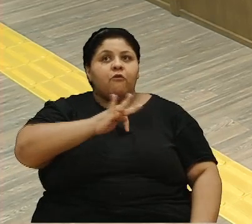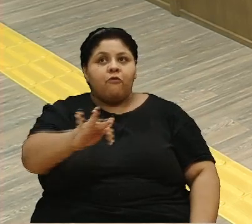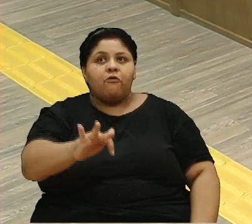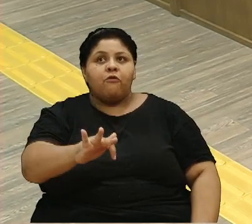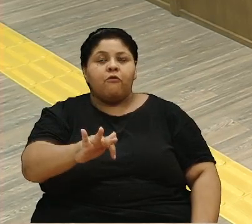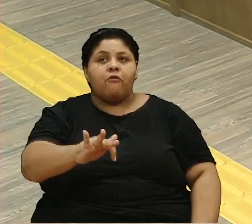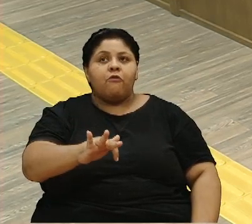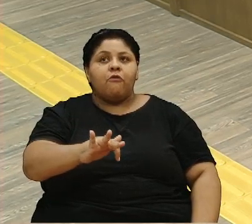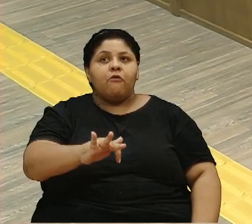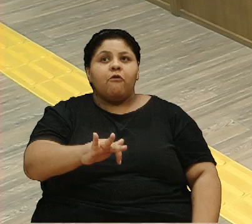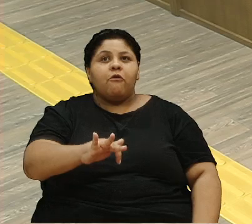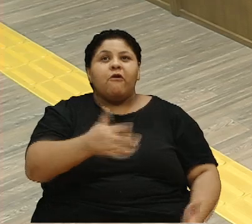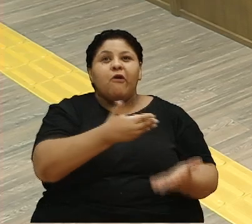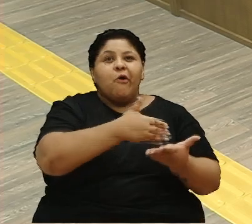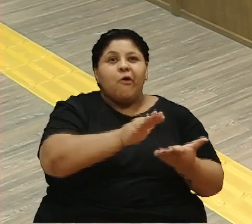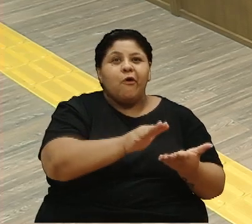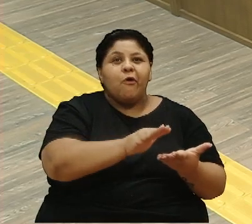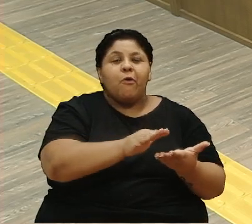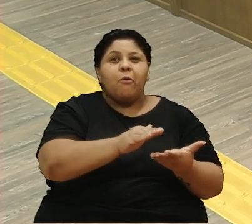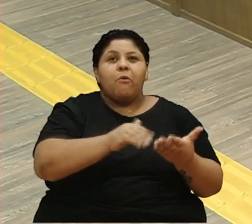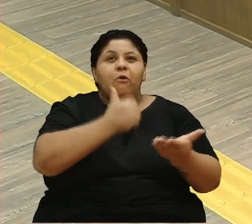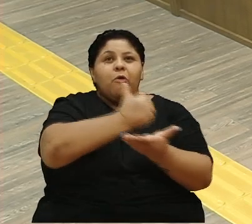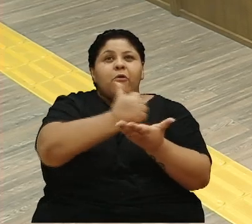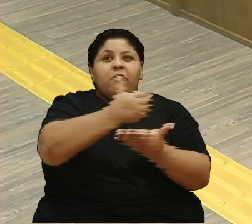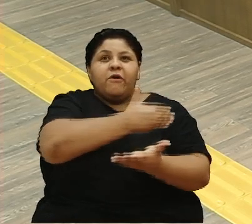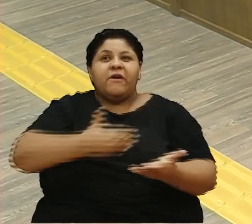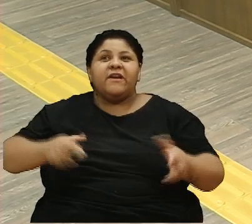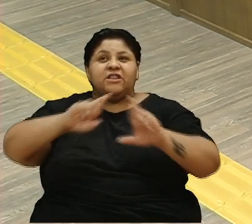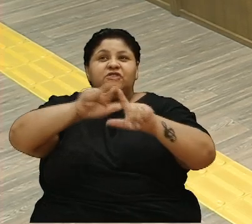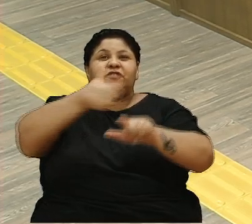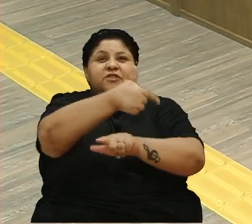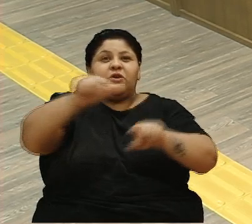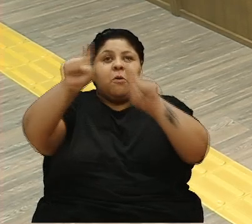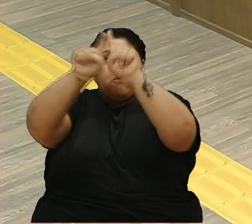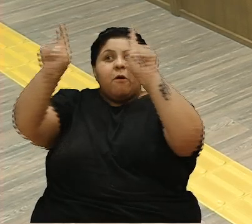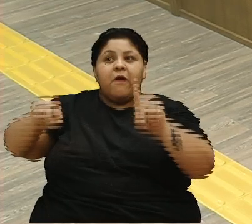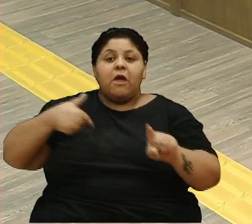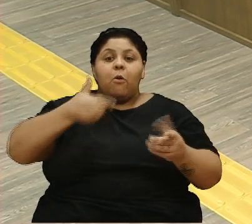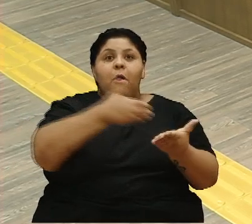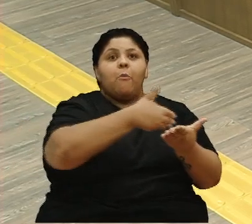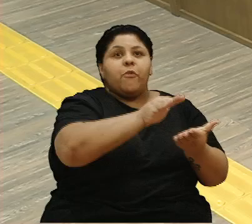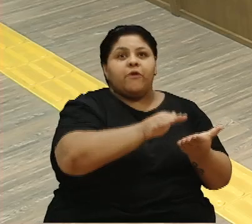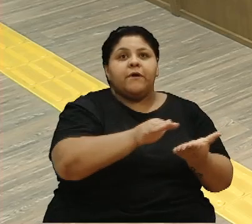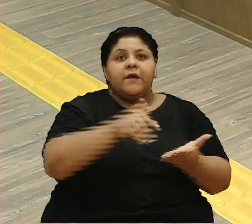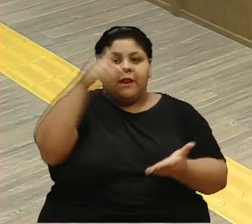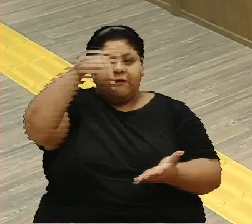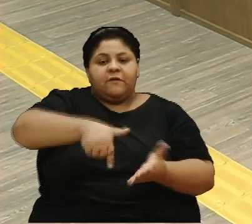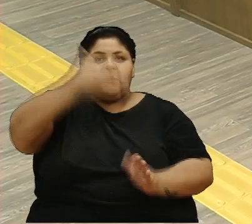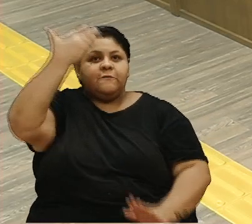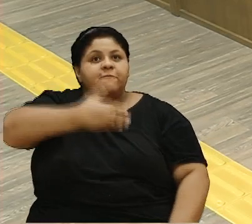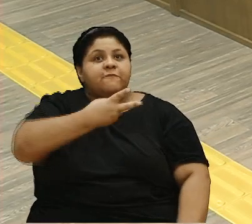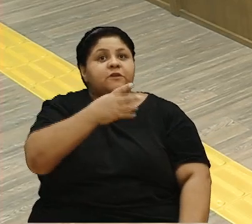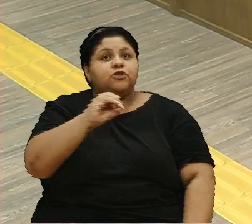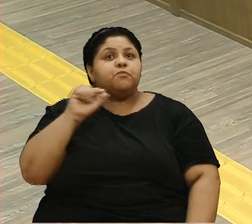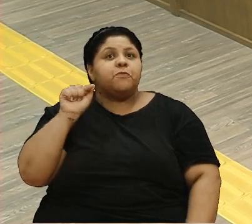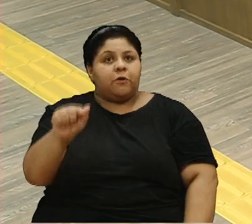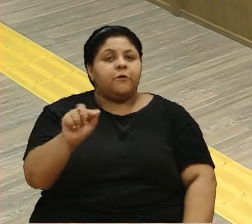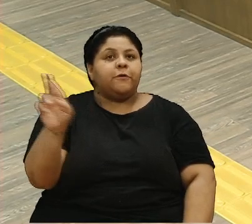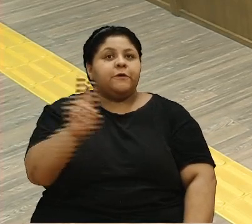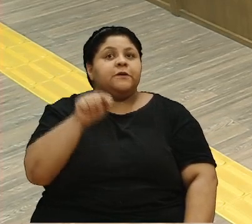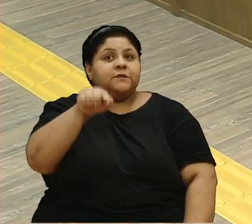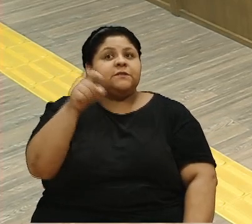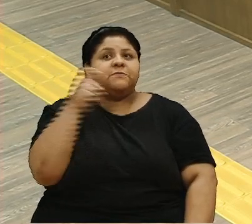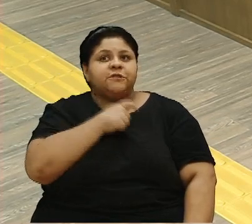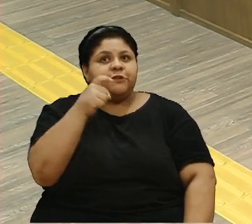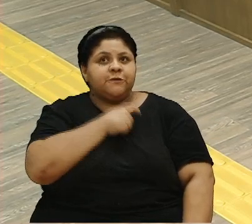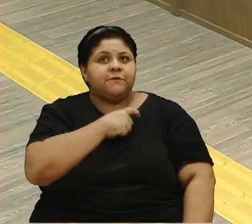concurso público para estar aqui como vereador. É diferente de qualquer outro servidor, eu abandonei. E ele que traga e comprove. 20 mil reais. Isso é uma mentira. Por